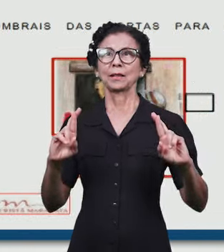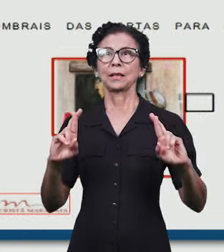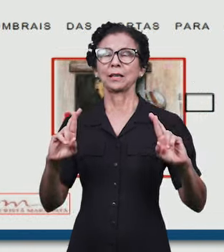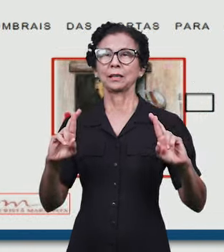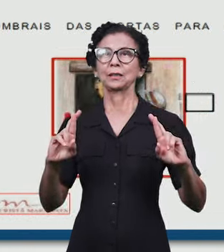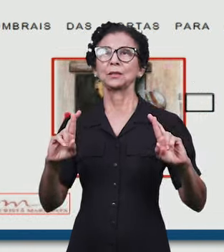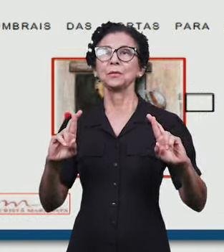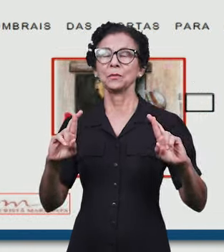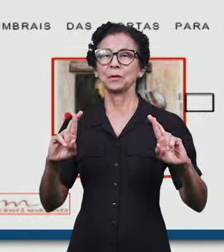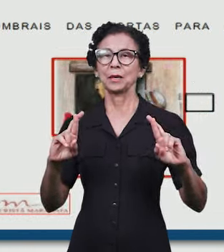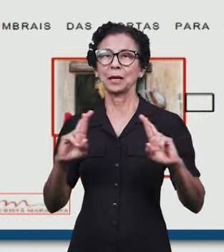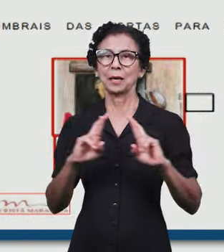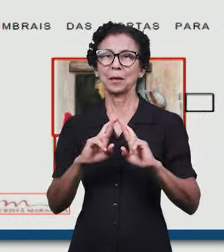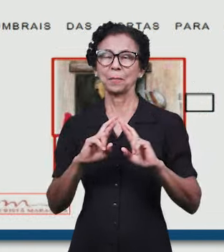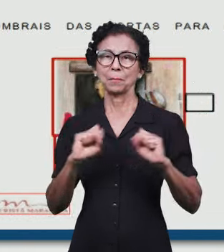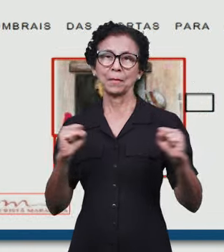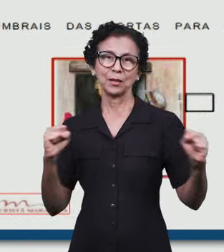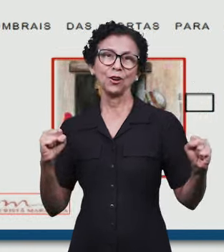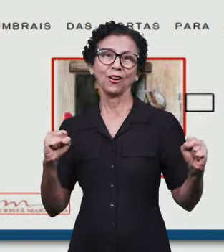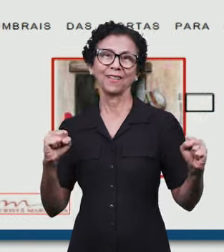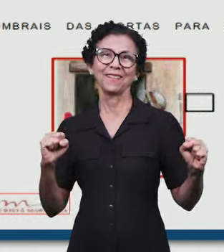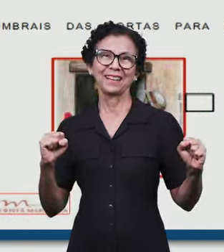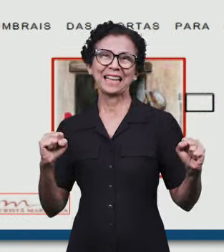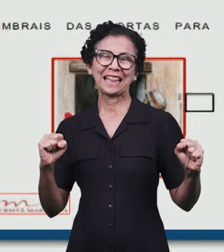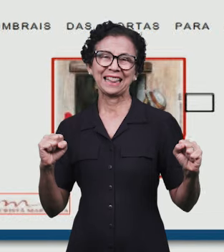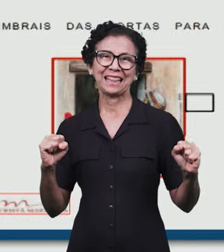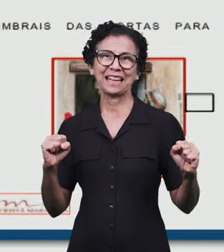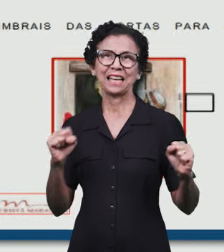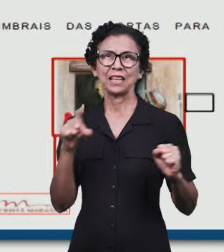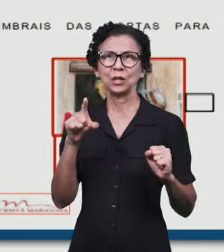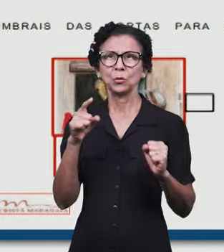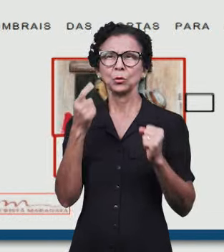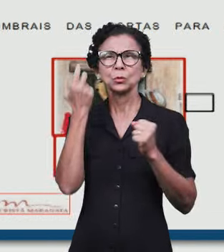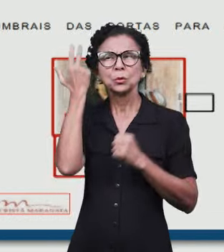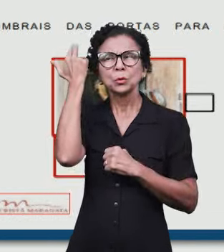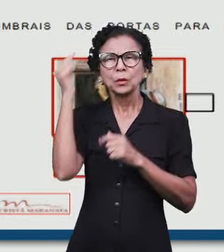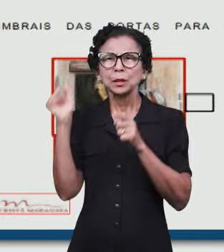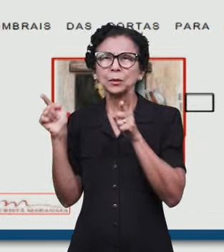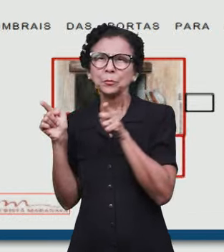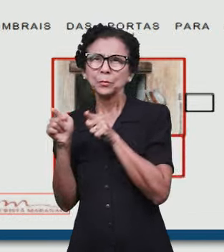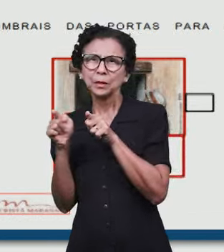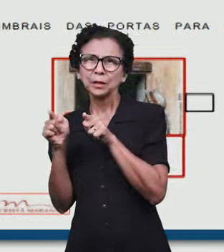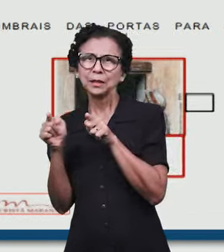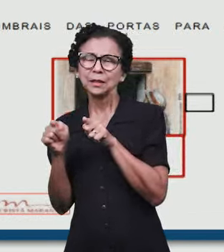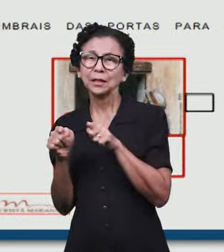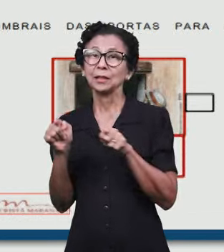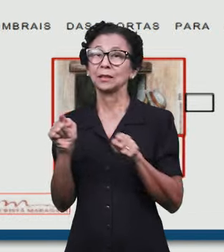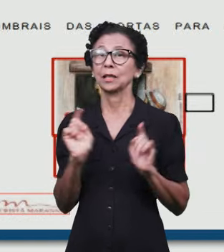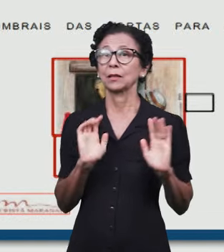E na terceira questão, nós trouxemos o sangue passado,